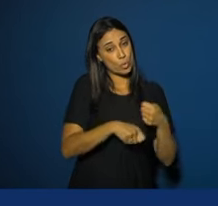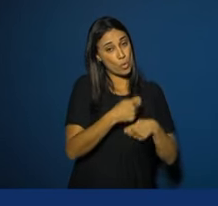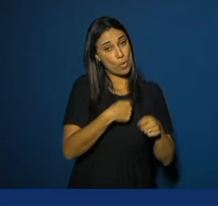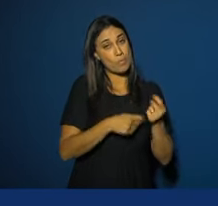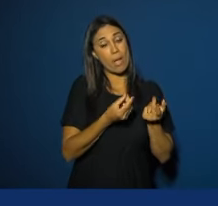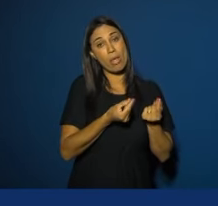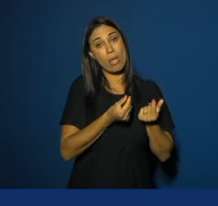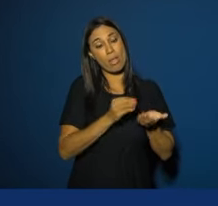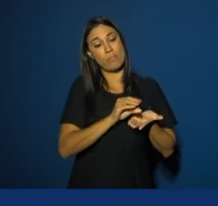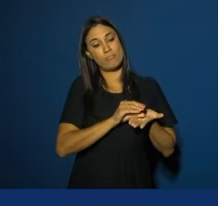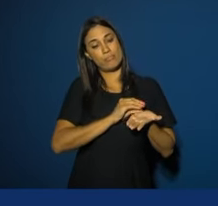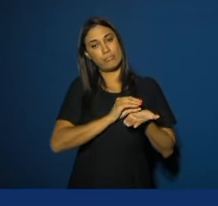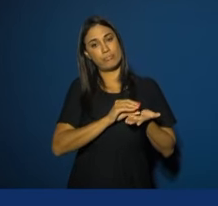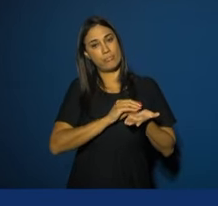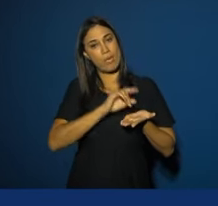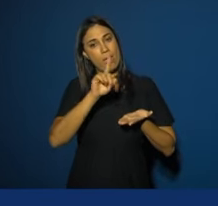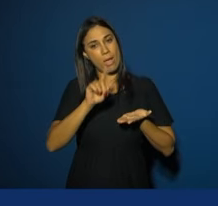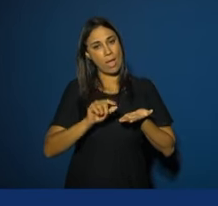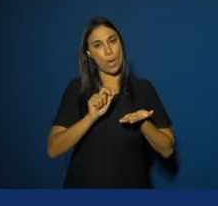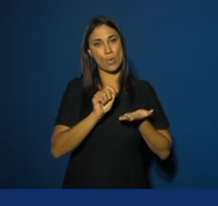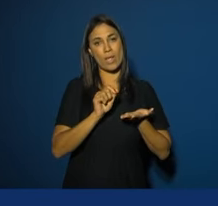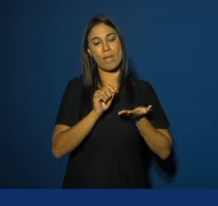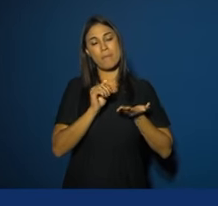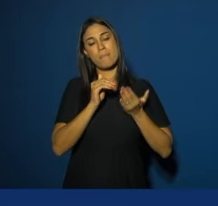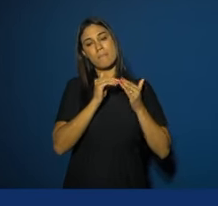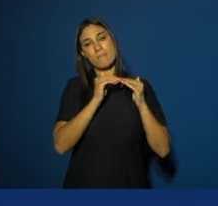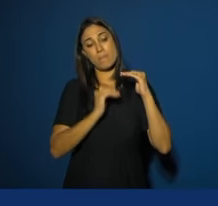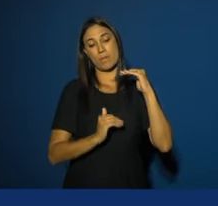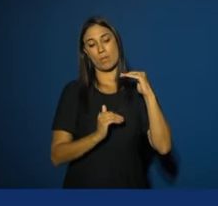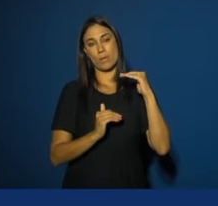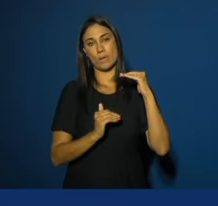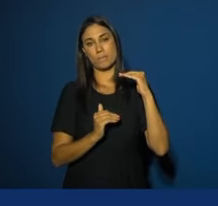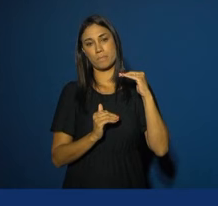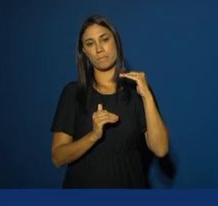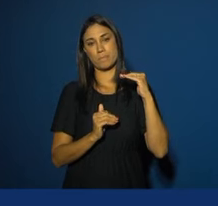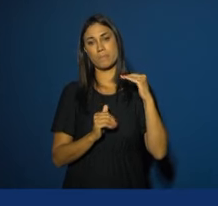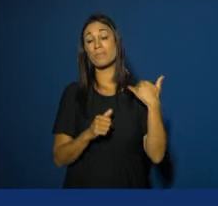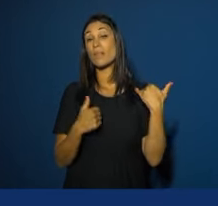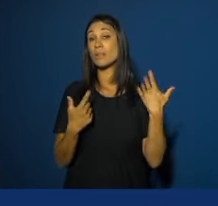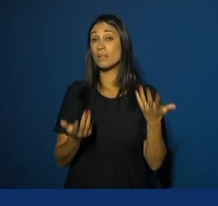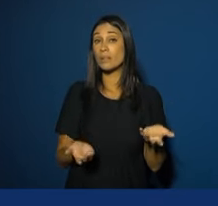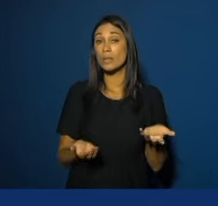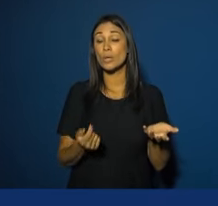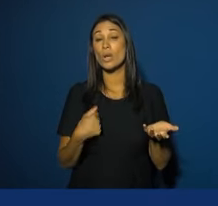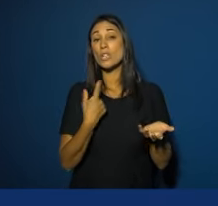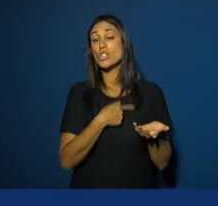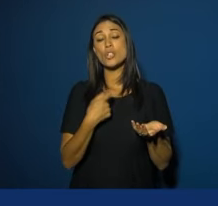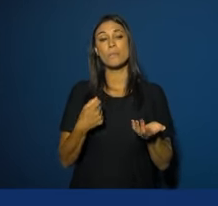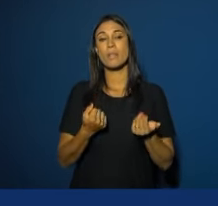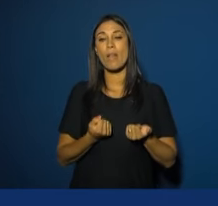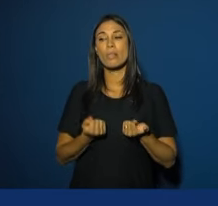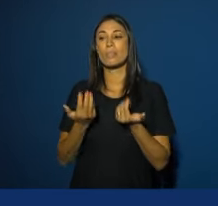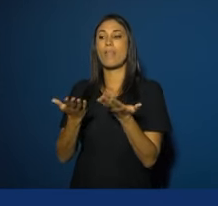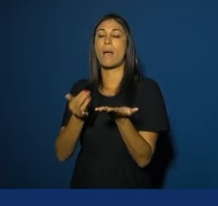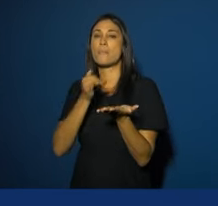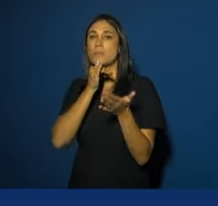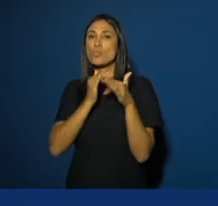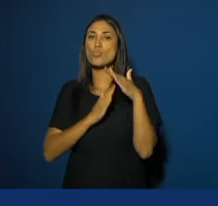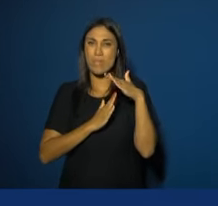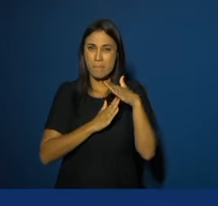rentabilidade Marginal é sempre inferior aí a gente tem que conceder na